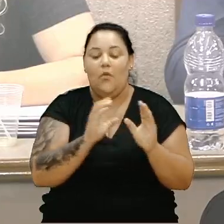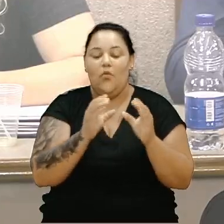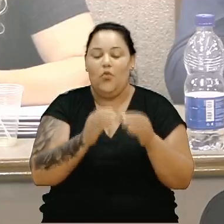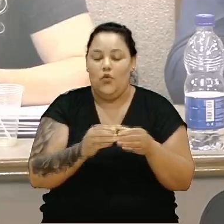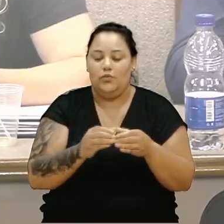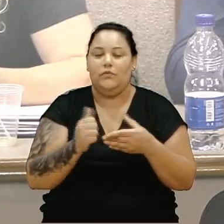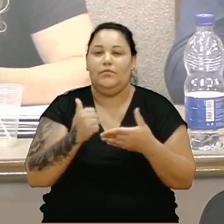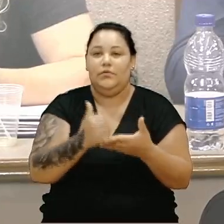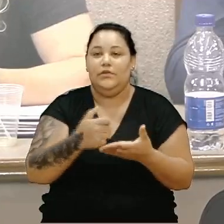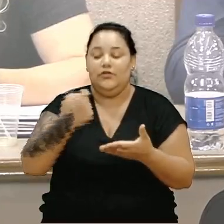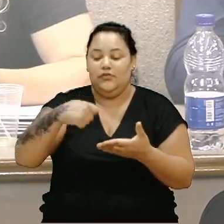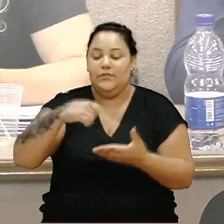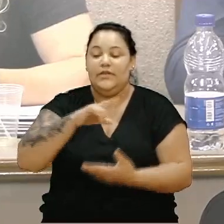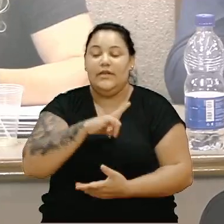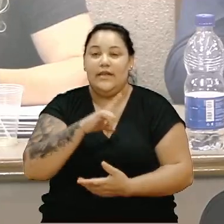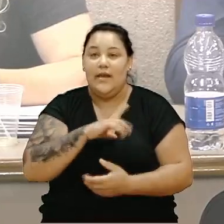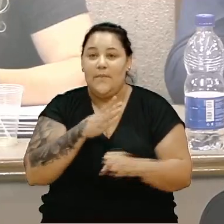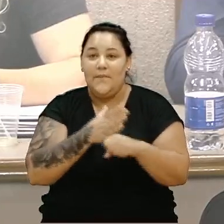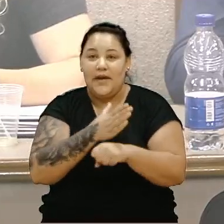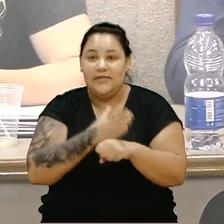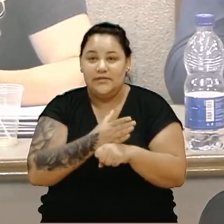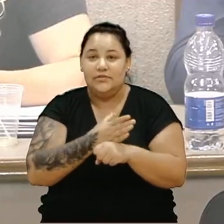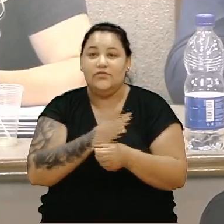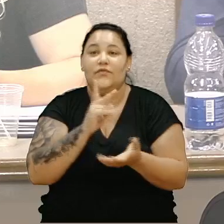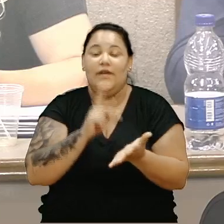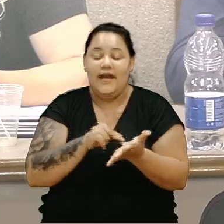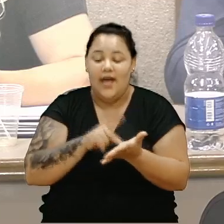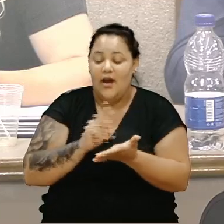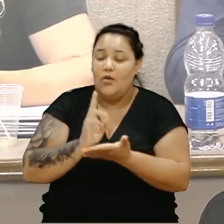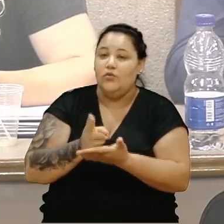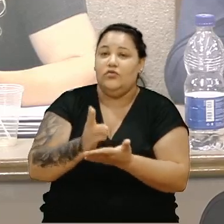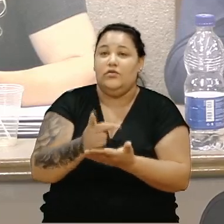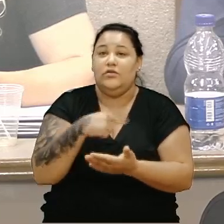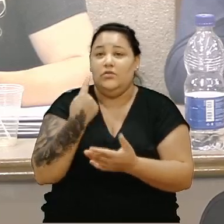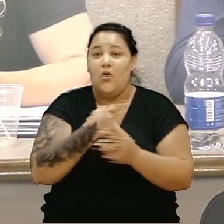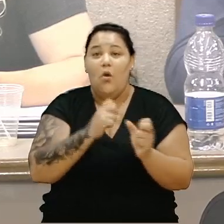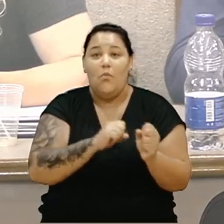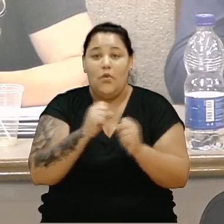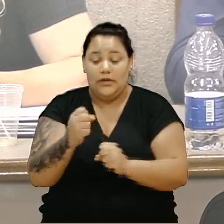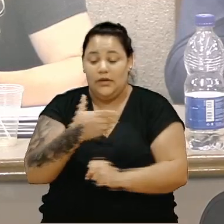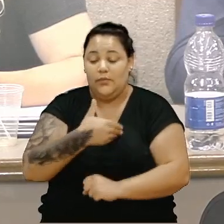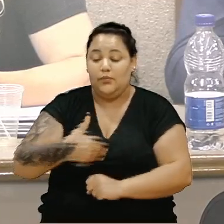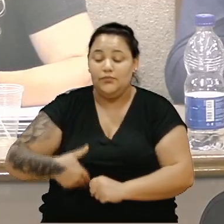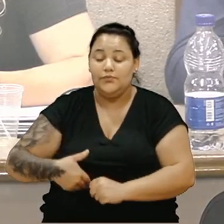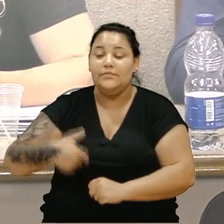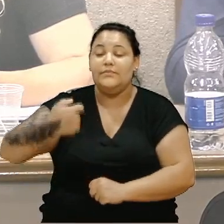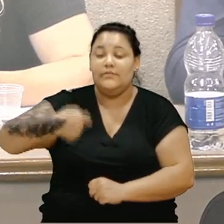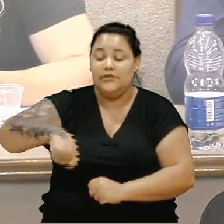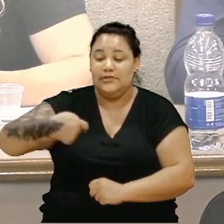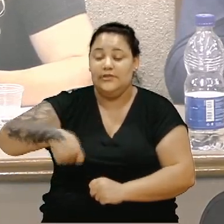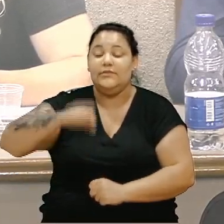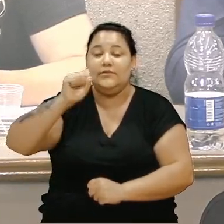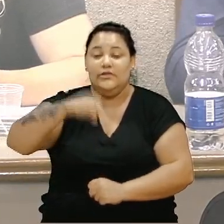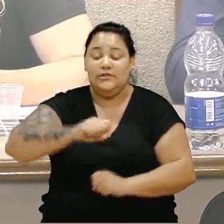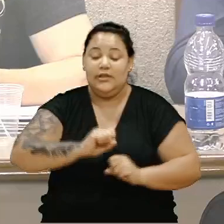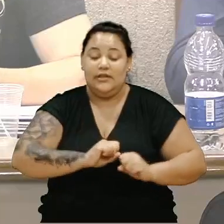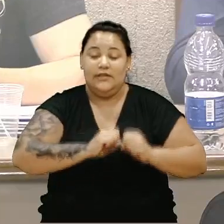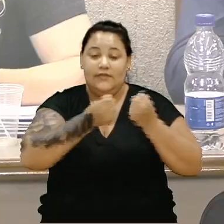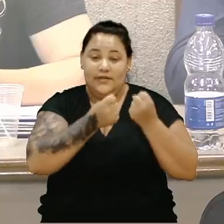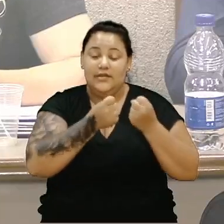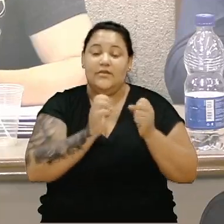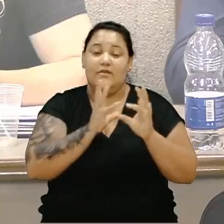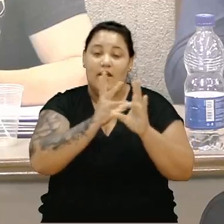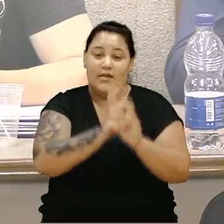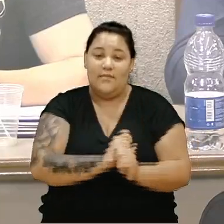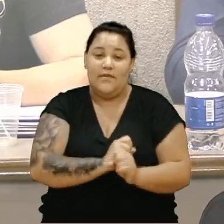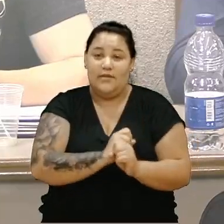tê-la, precisamos participar, ser de fato efetivos. Nós, como poder público, temos que atuar na defesa dos